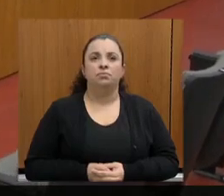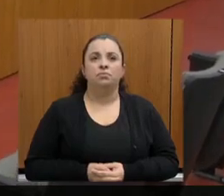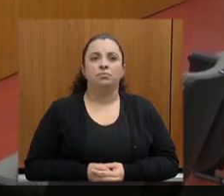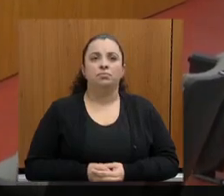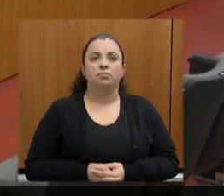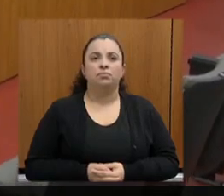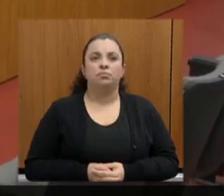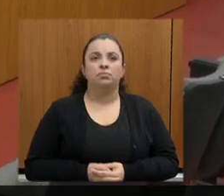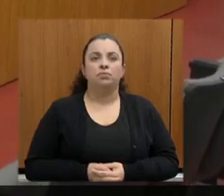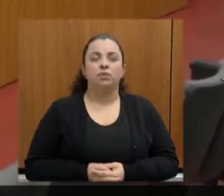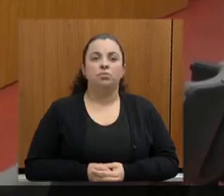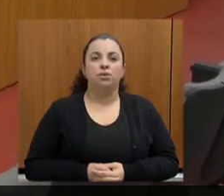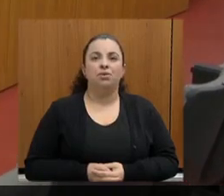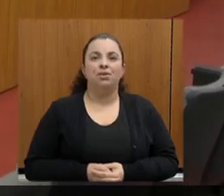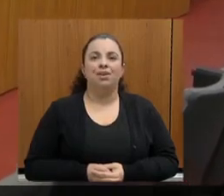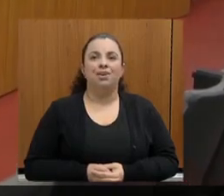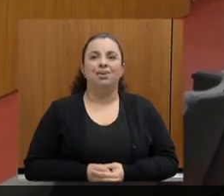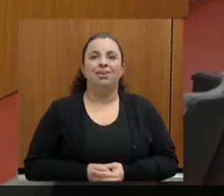a